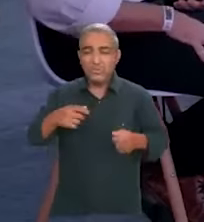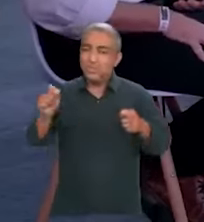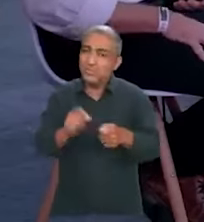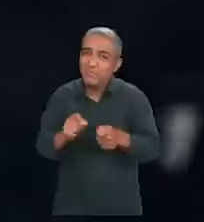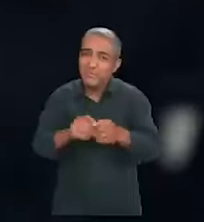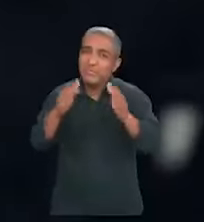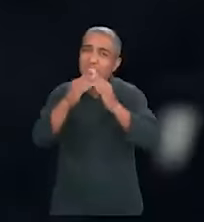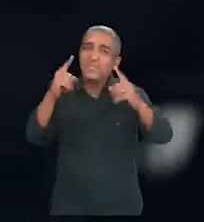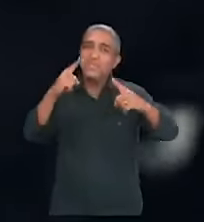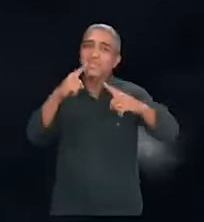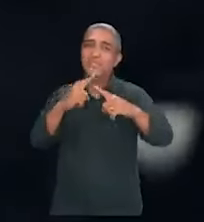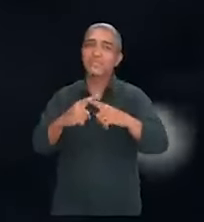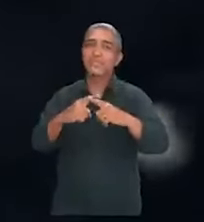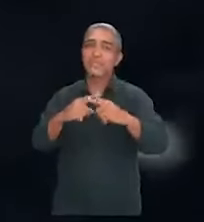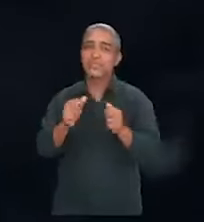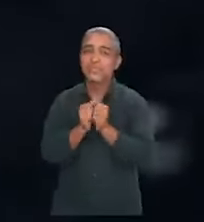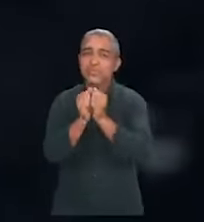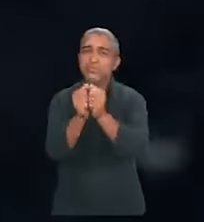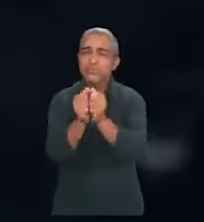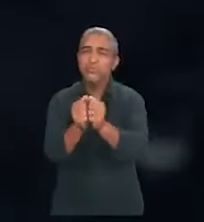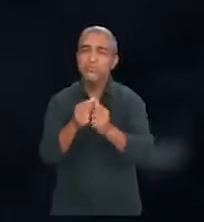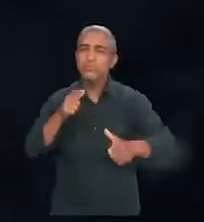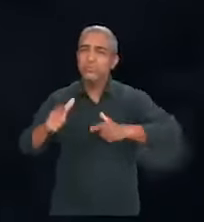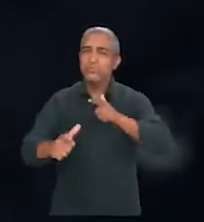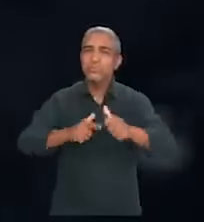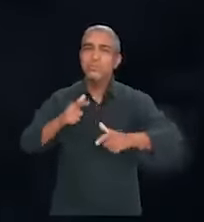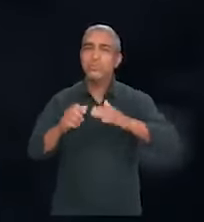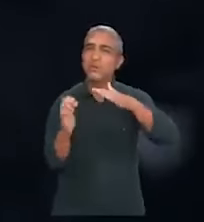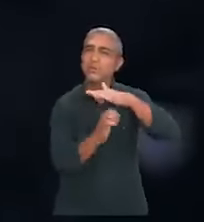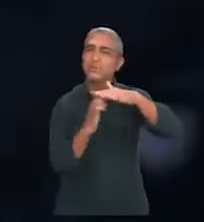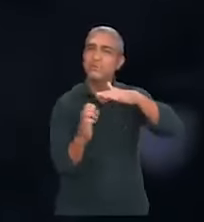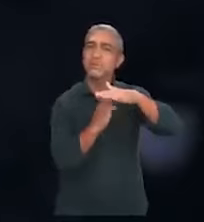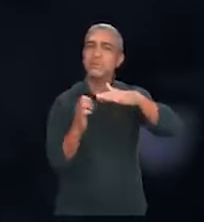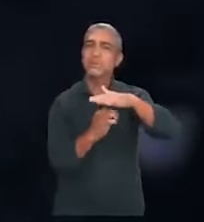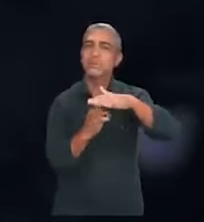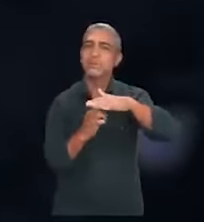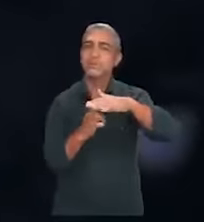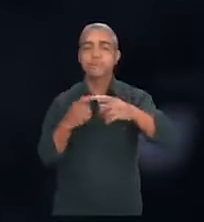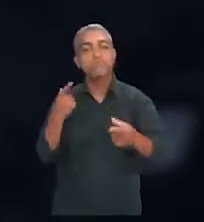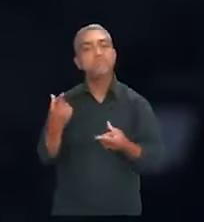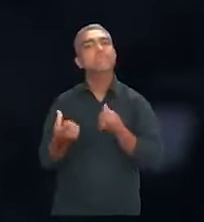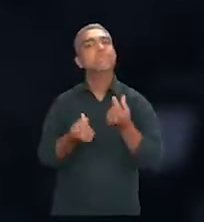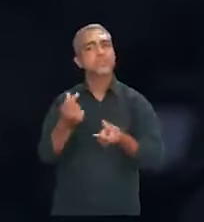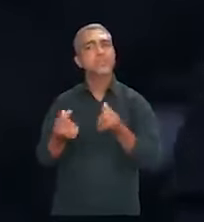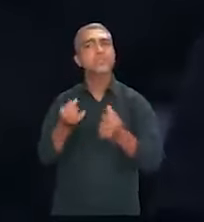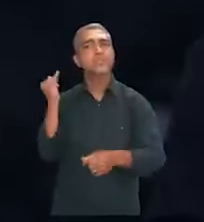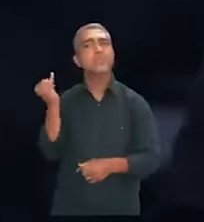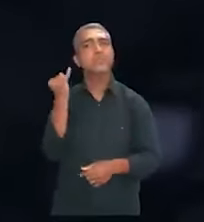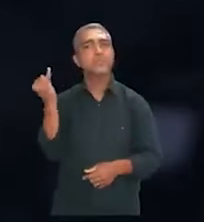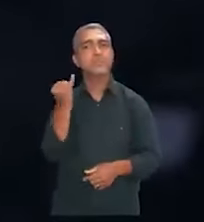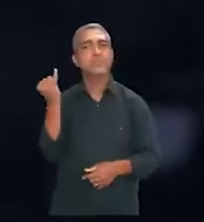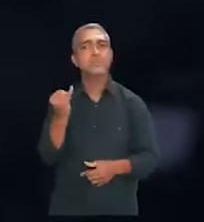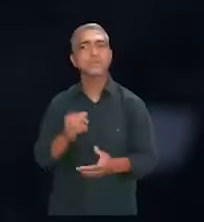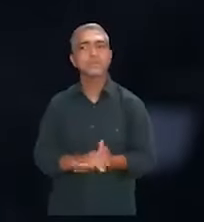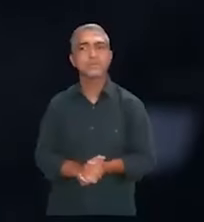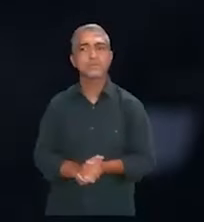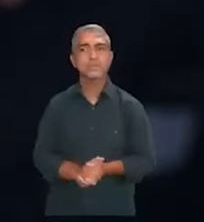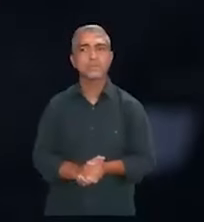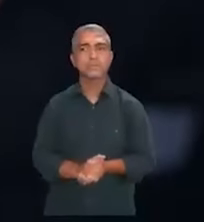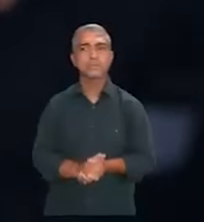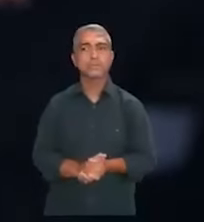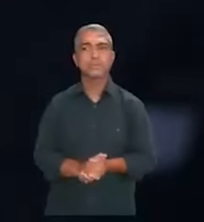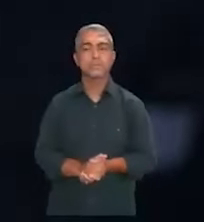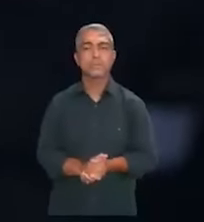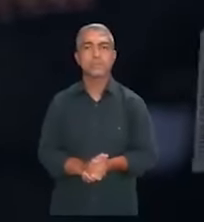dinheiro é uma coisa extremamente essencial para fazer missões né pastor Sem dúvida alguma eh durante muito